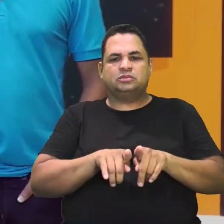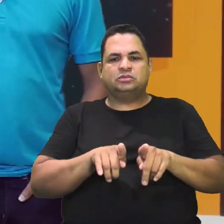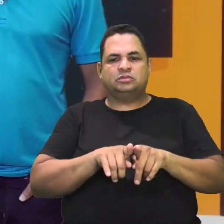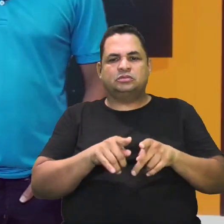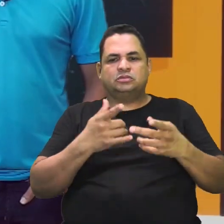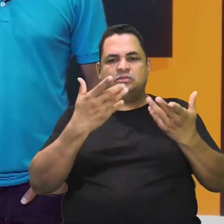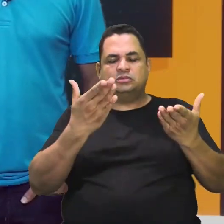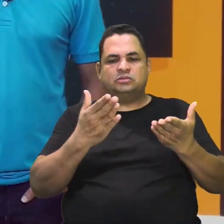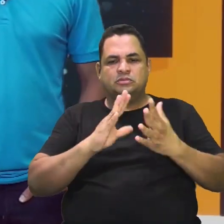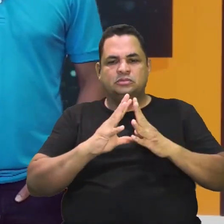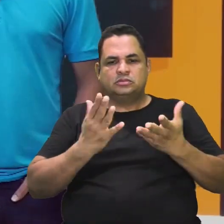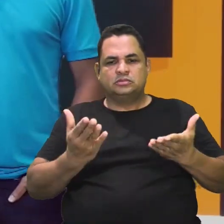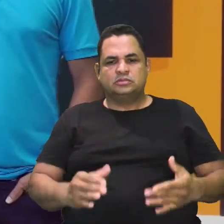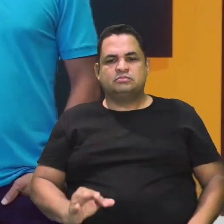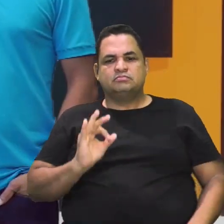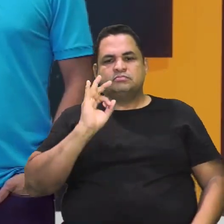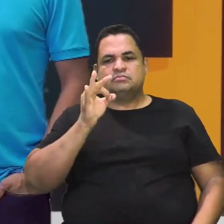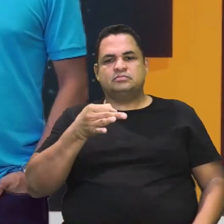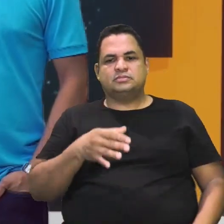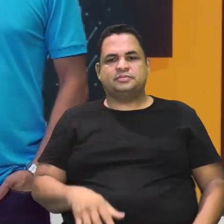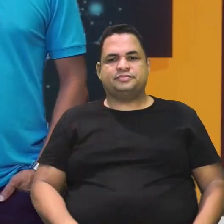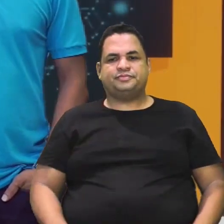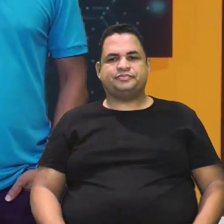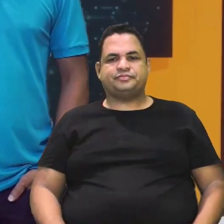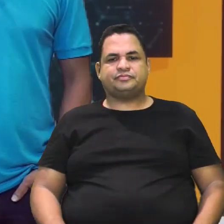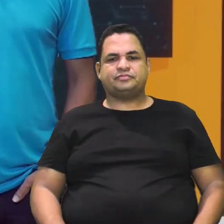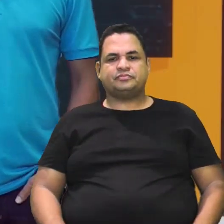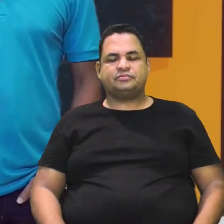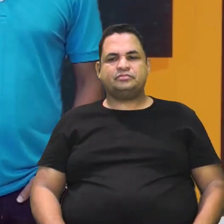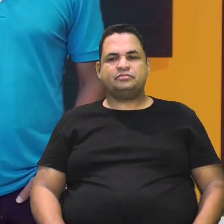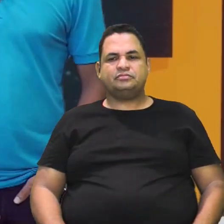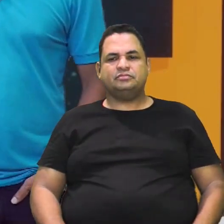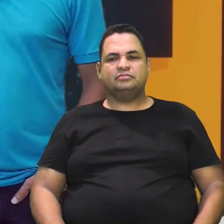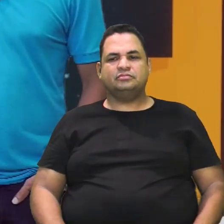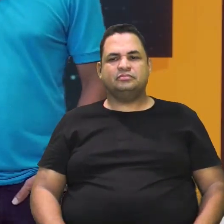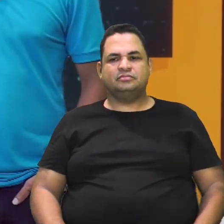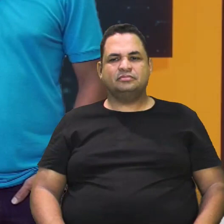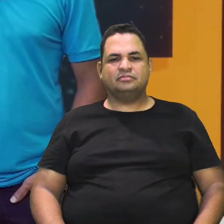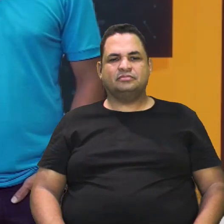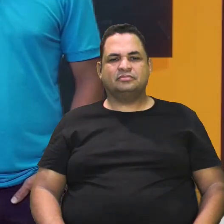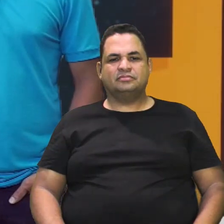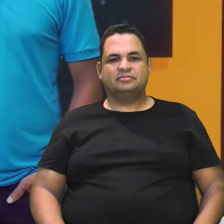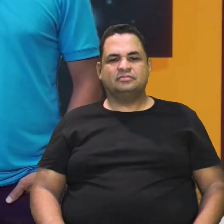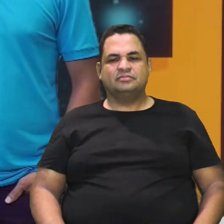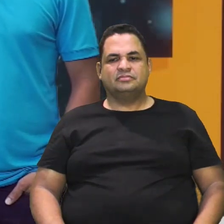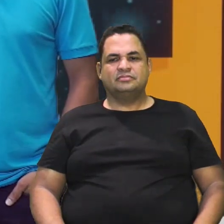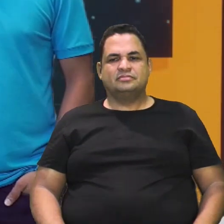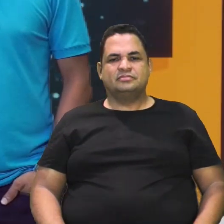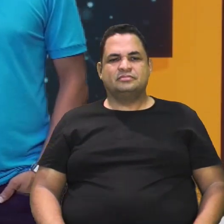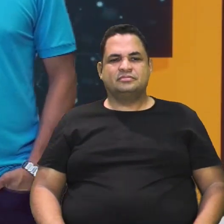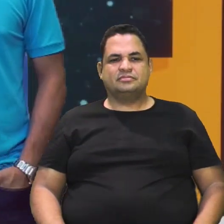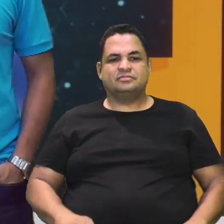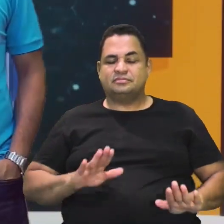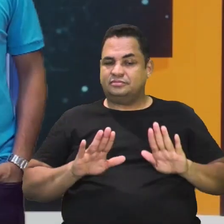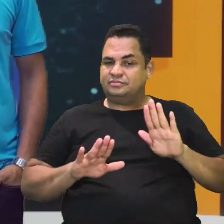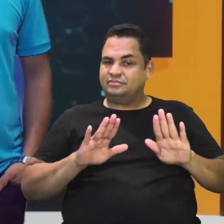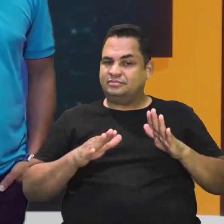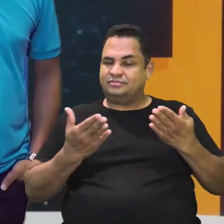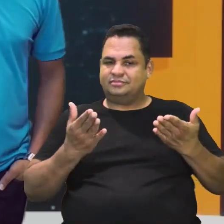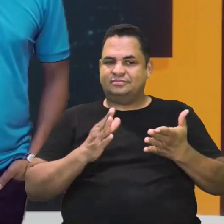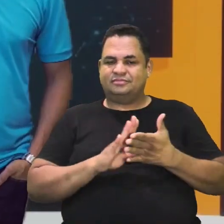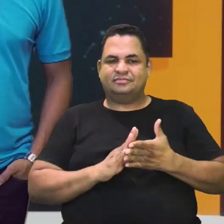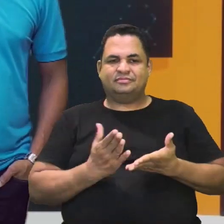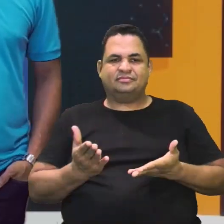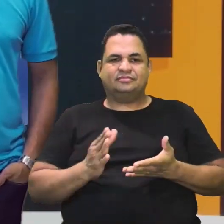as branquinhas e tudo mais, tá E aí certo? tem aluno falando assim, vou marcar só paralelo e concorrente aqui, acabou. É, muito cuidado, né?